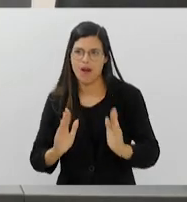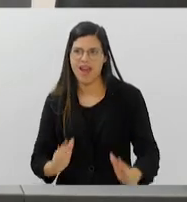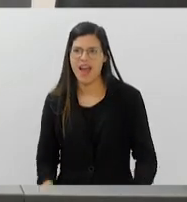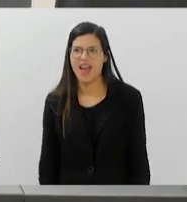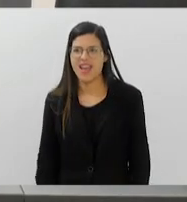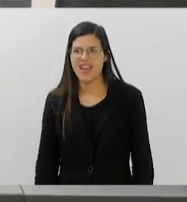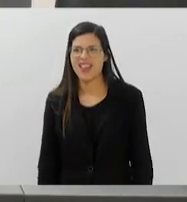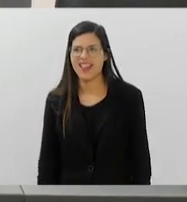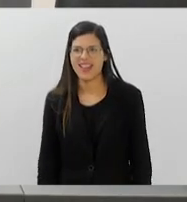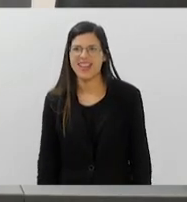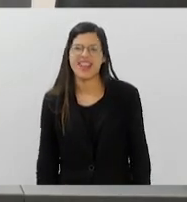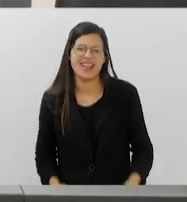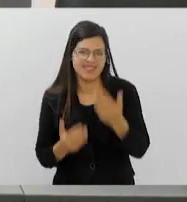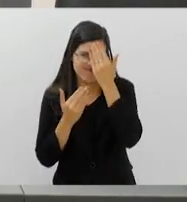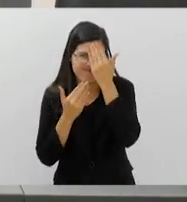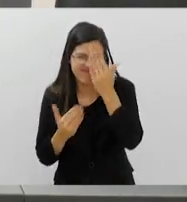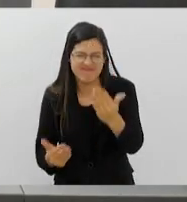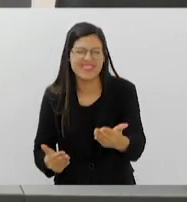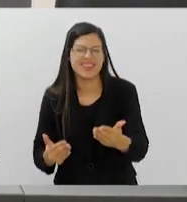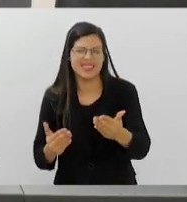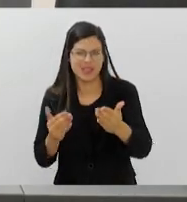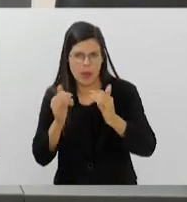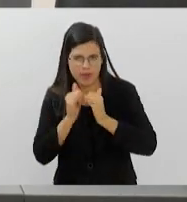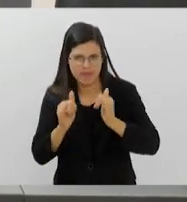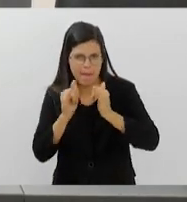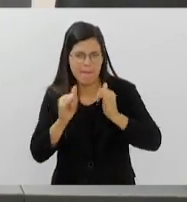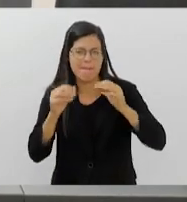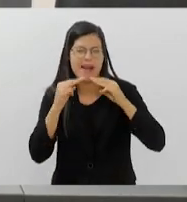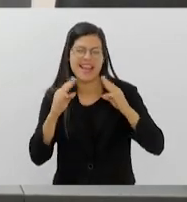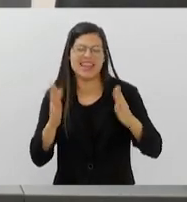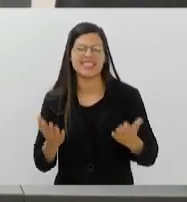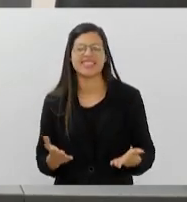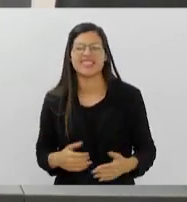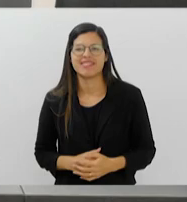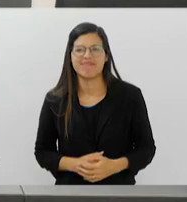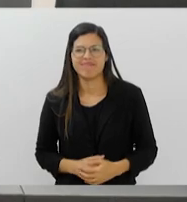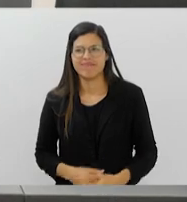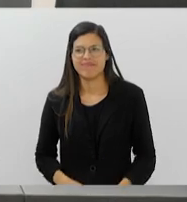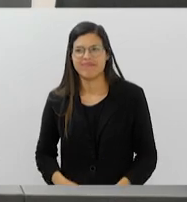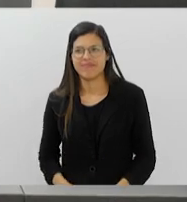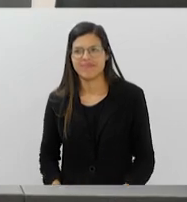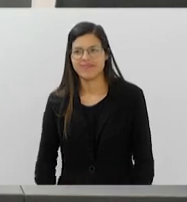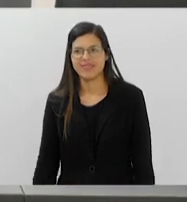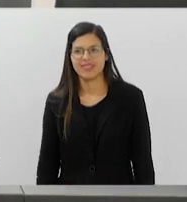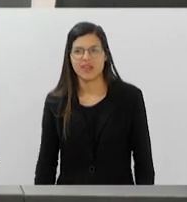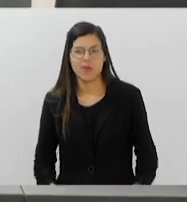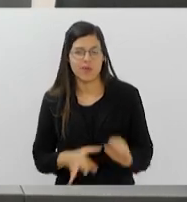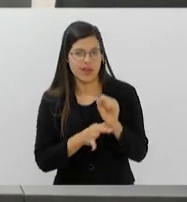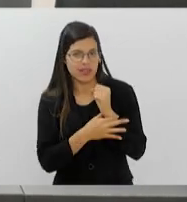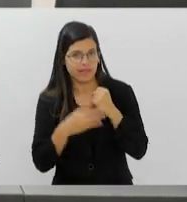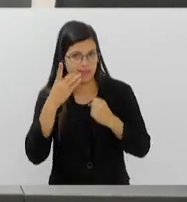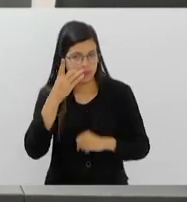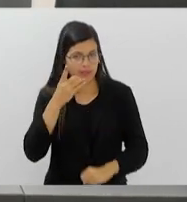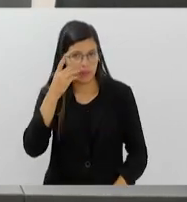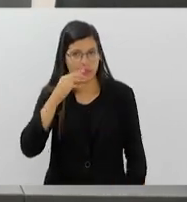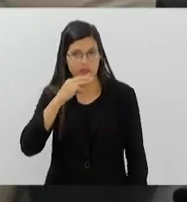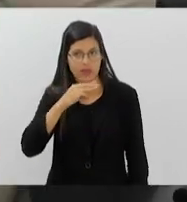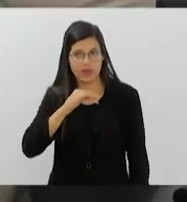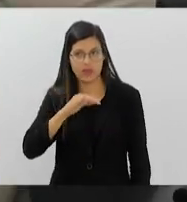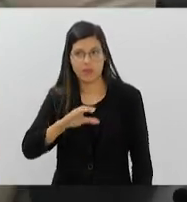marketing do deputado Mink. Agradeço a Vossa Excelência. Garanto, deputado Carlos Mink, que o Poder Executivo não tem